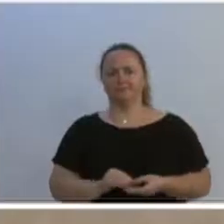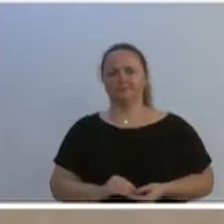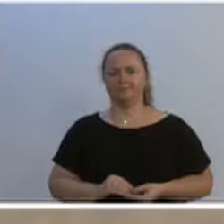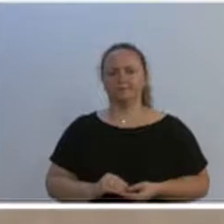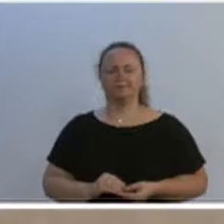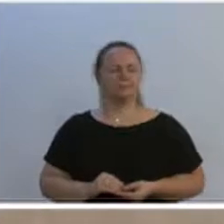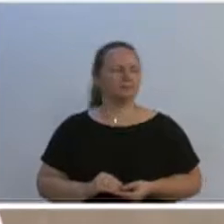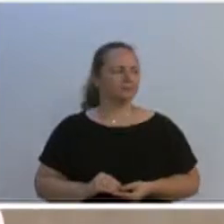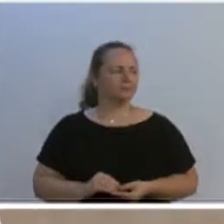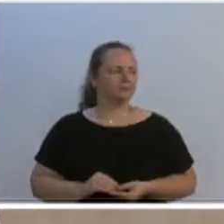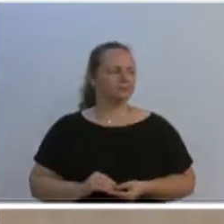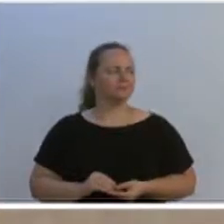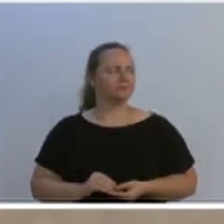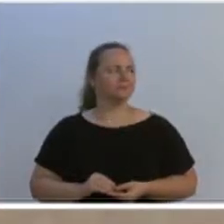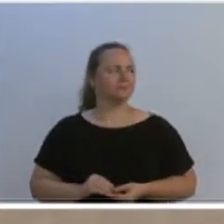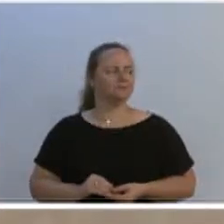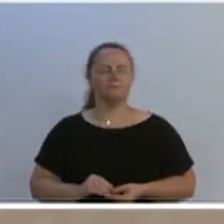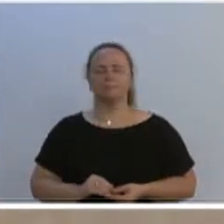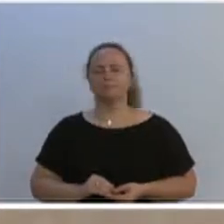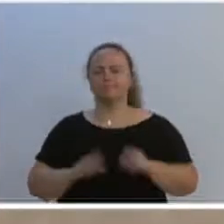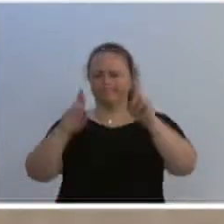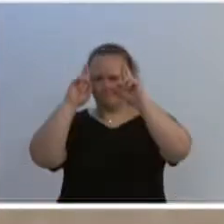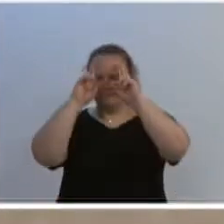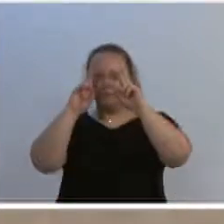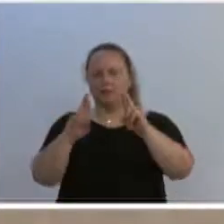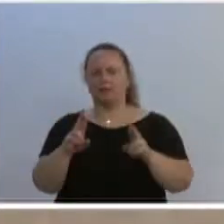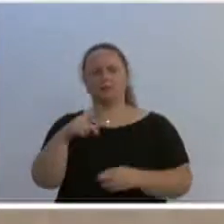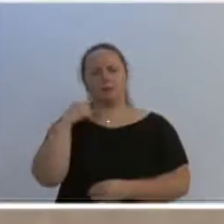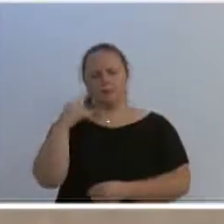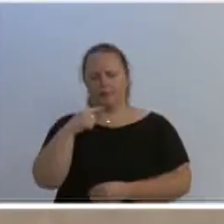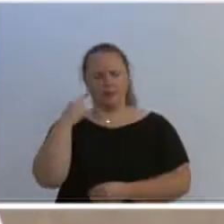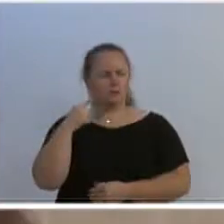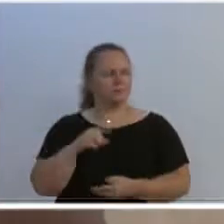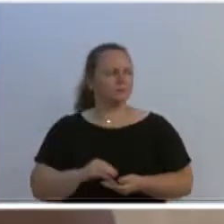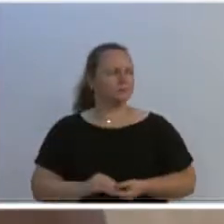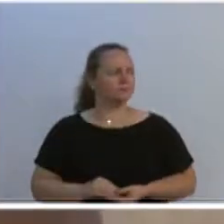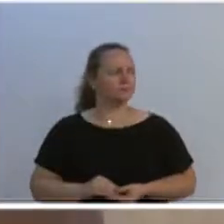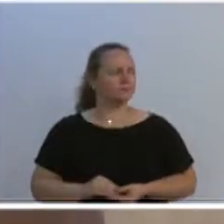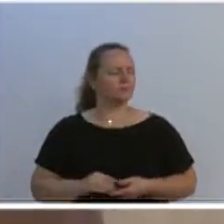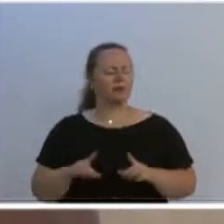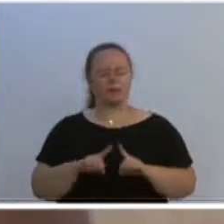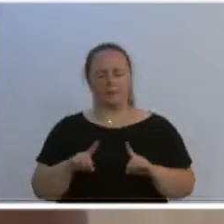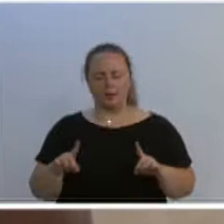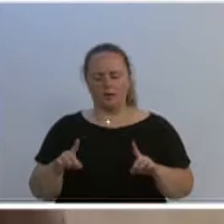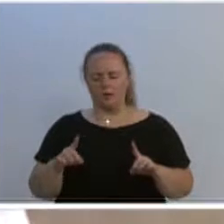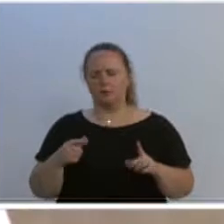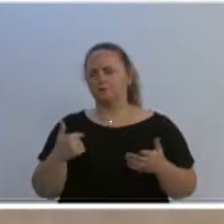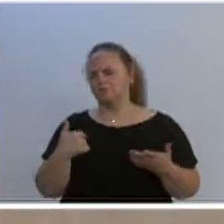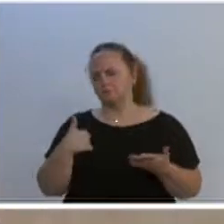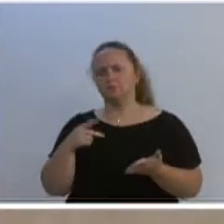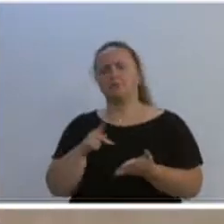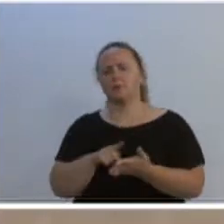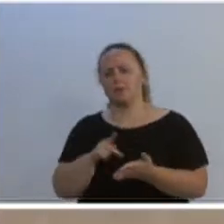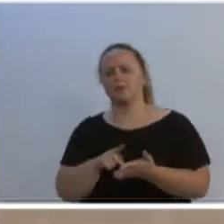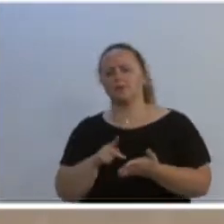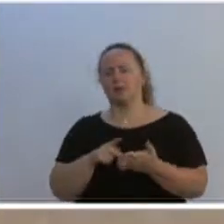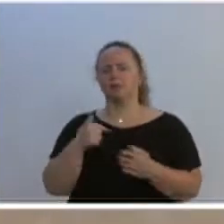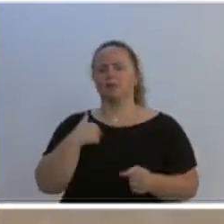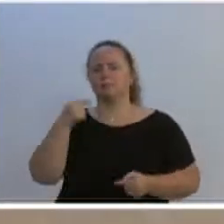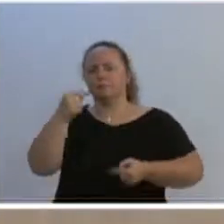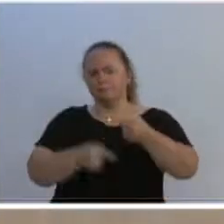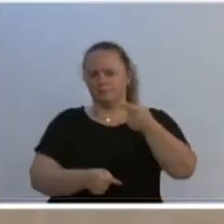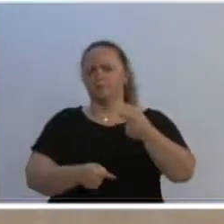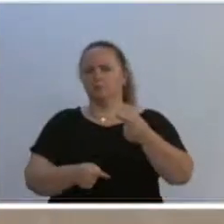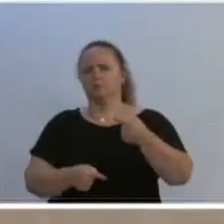quero, de forma muito respeitosa, vereador Marcelo Lazzarini, dizer que discordo completamente e sei que a tarefa de